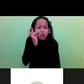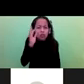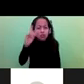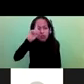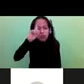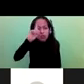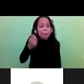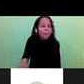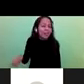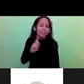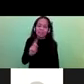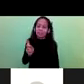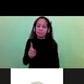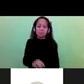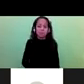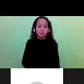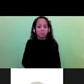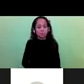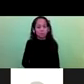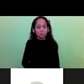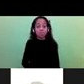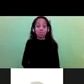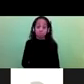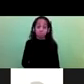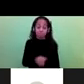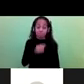dias presencialmente.